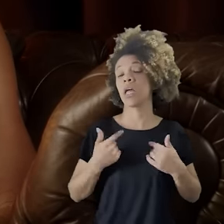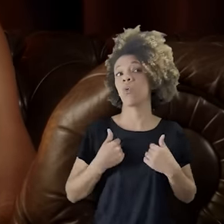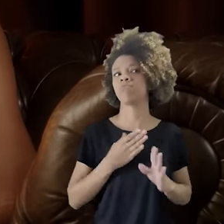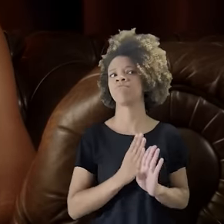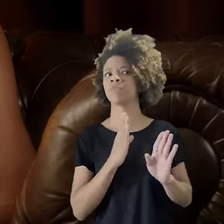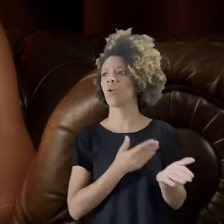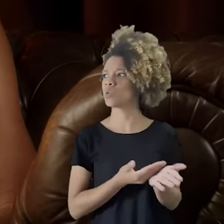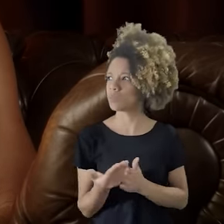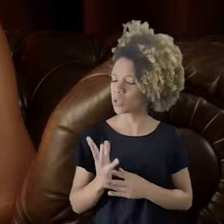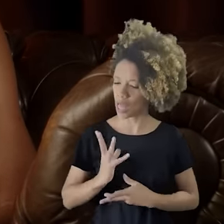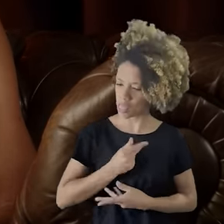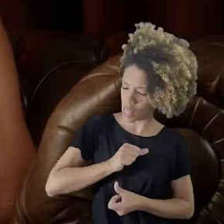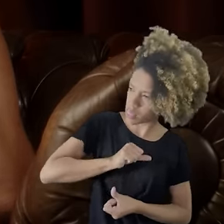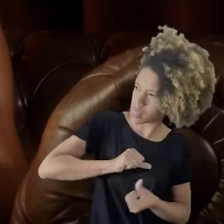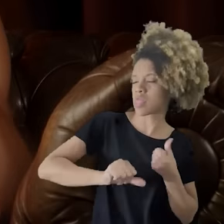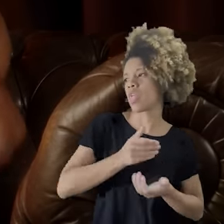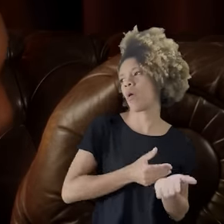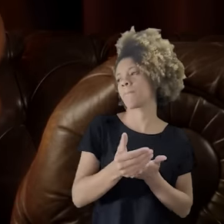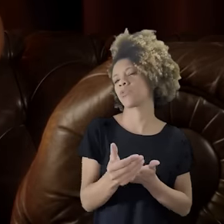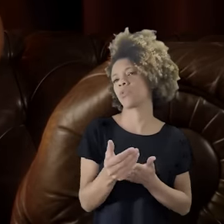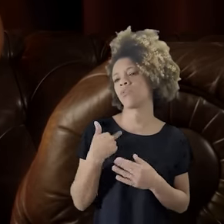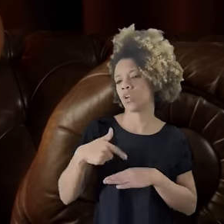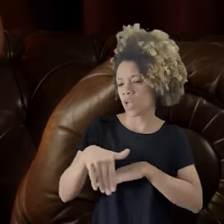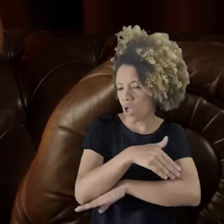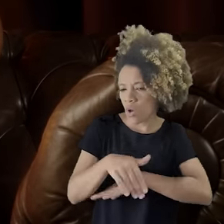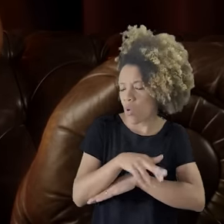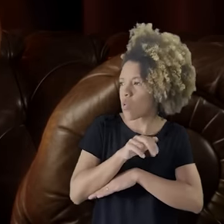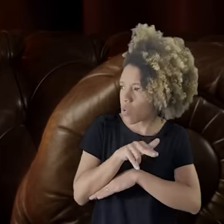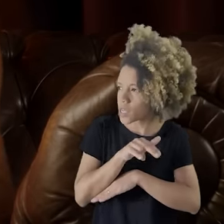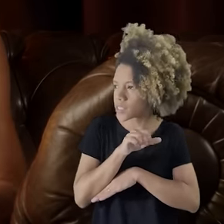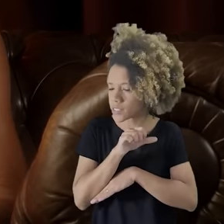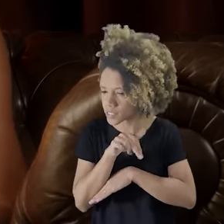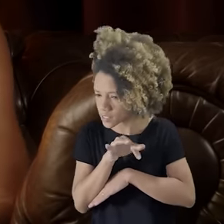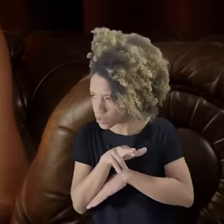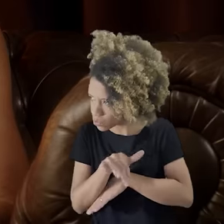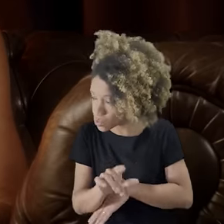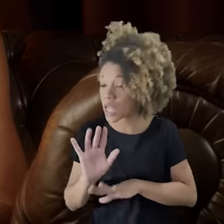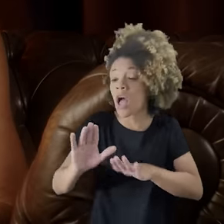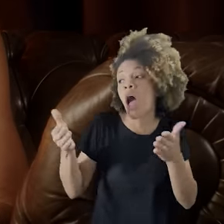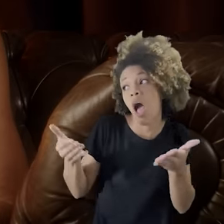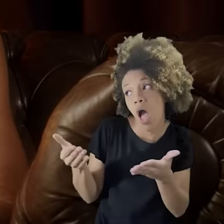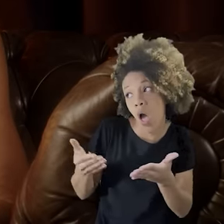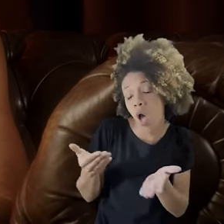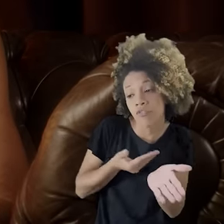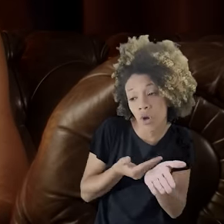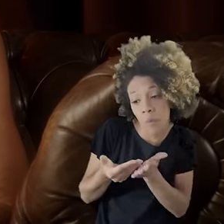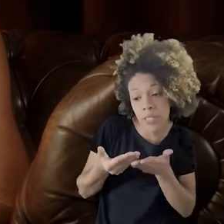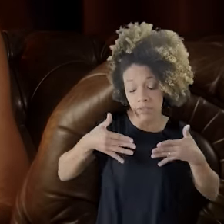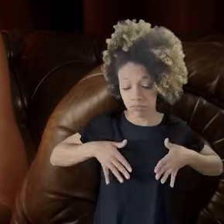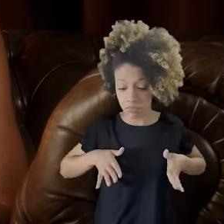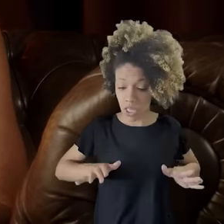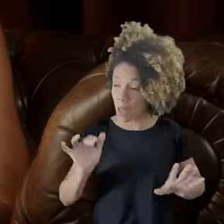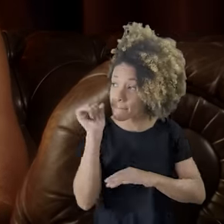fiquei assustada que quando começou essa transição que eu fui lá na Rua Santa Cruz A moça falou assim bom então agora né Vamos começar